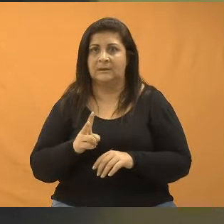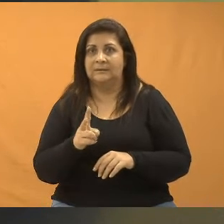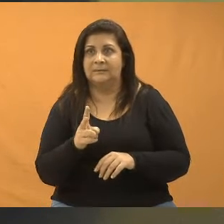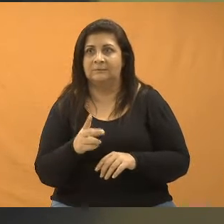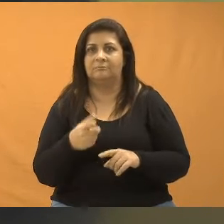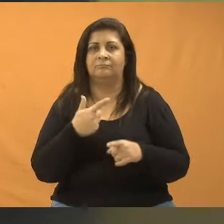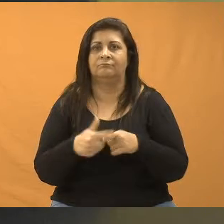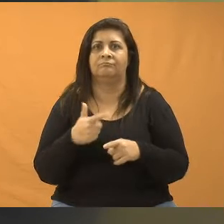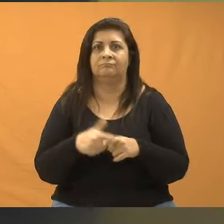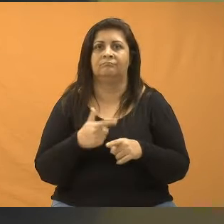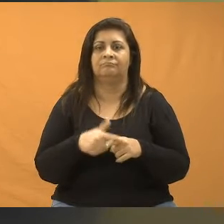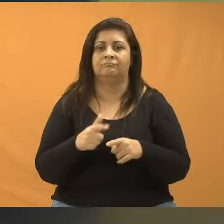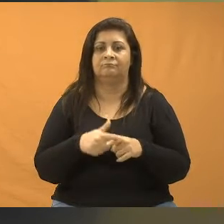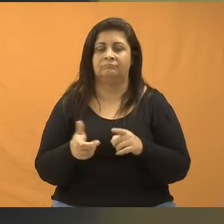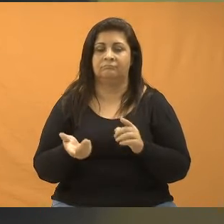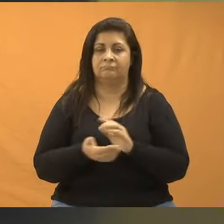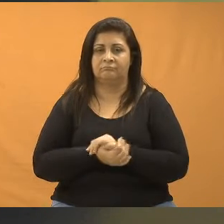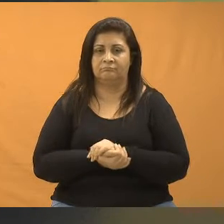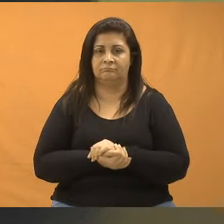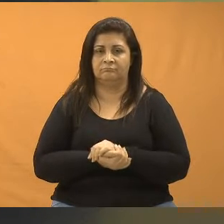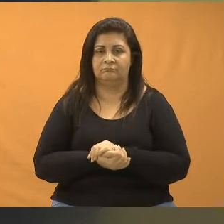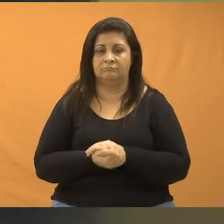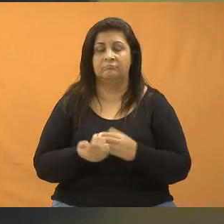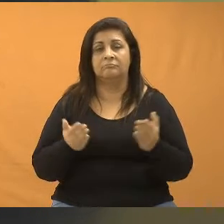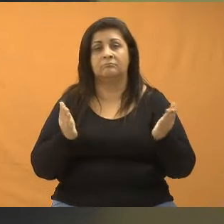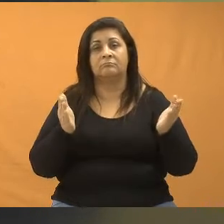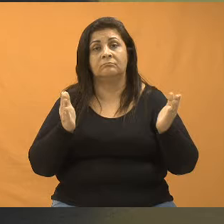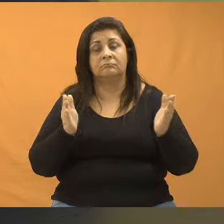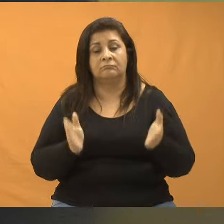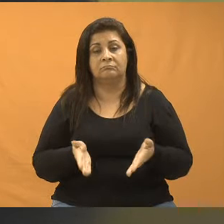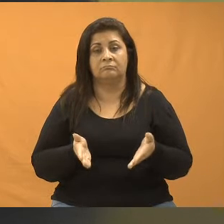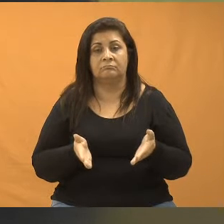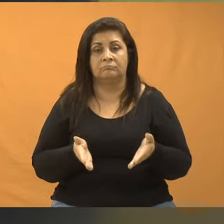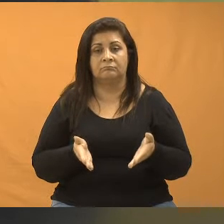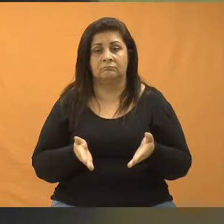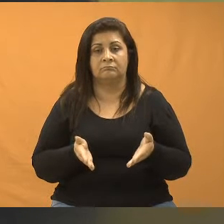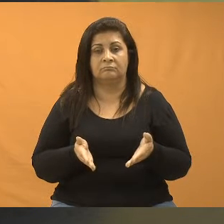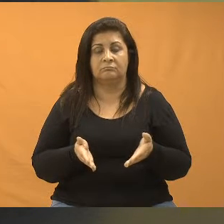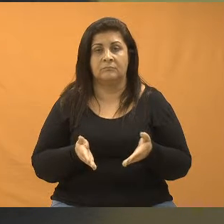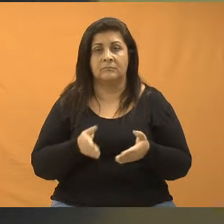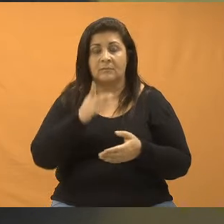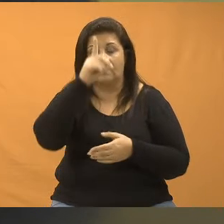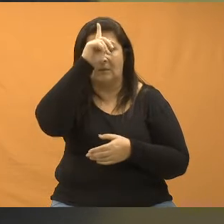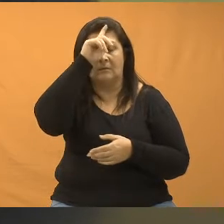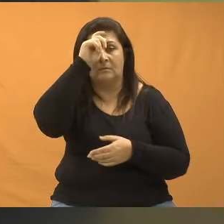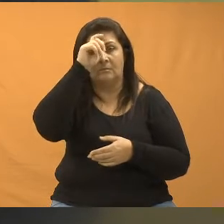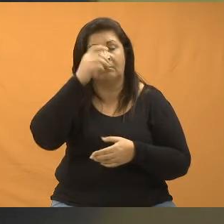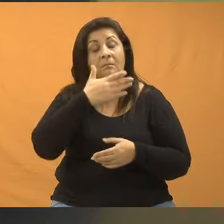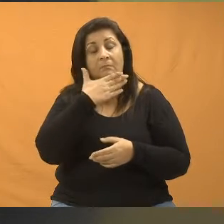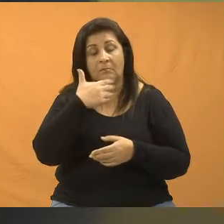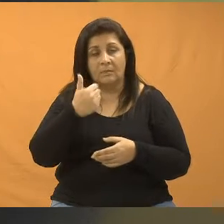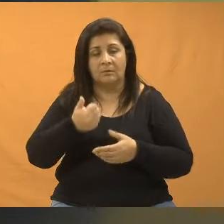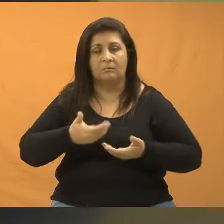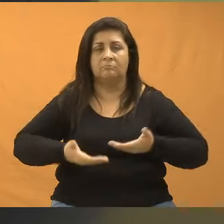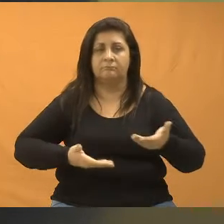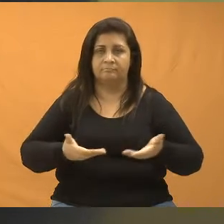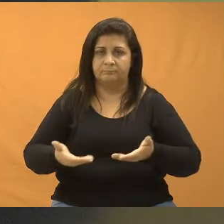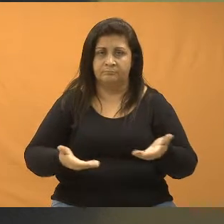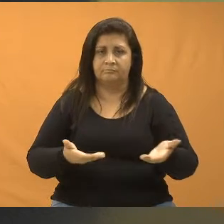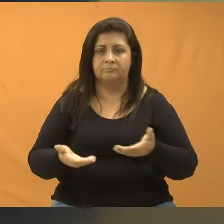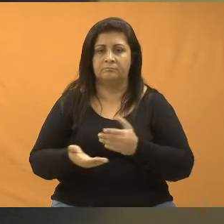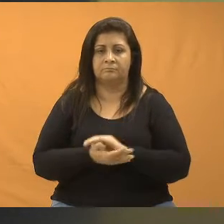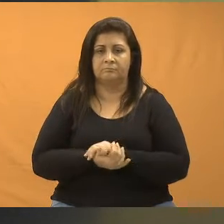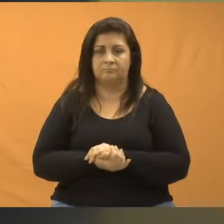jornal, mesmo com a intervenção. E hoje a Santa Casa tem um atendimento muito bom pelo